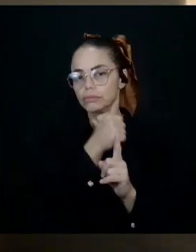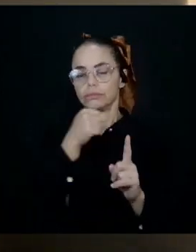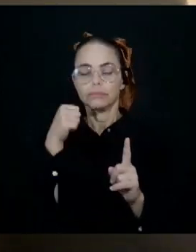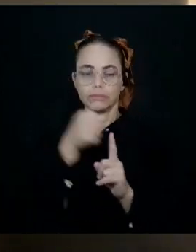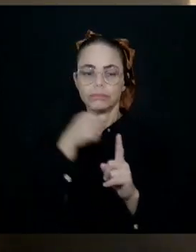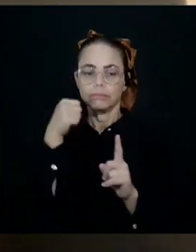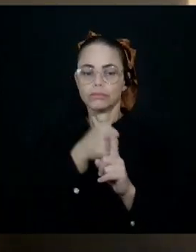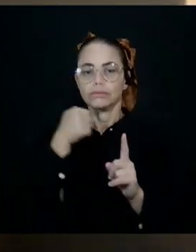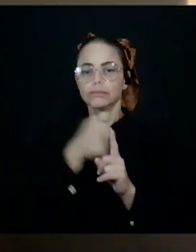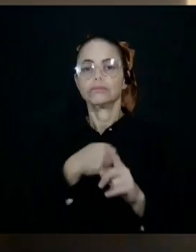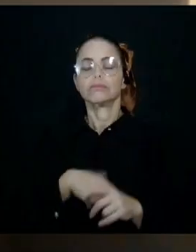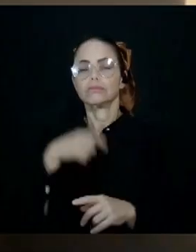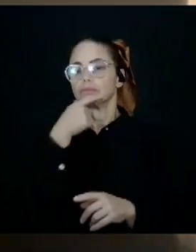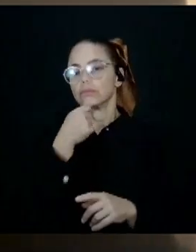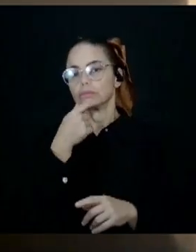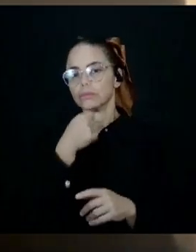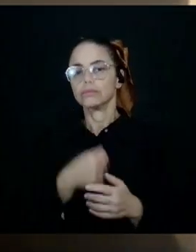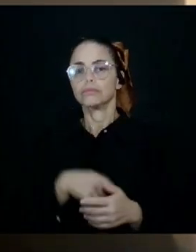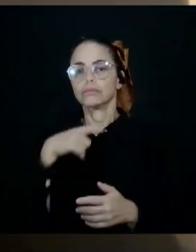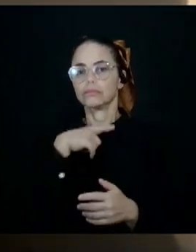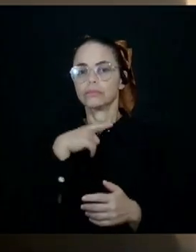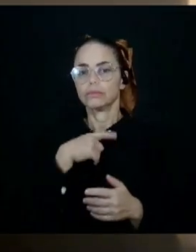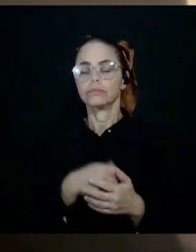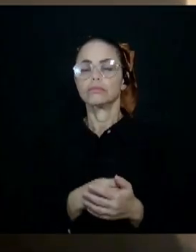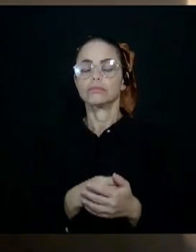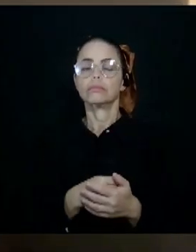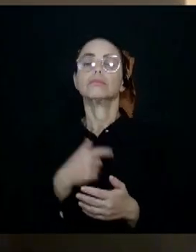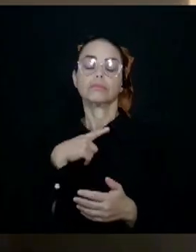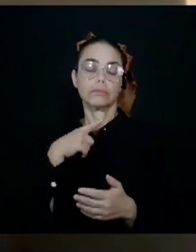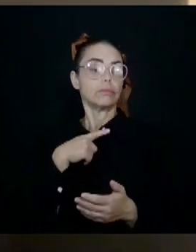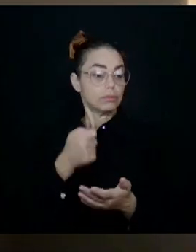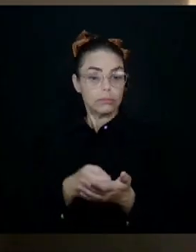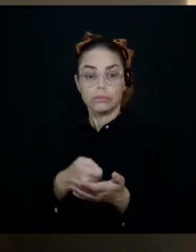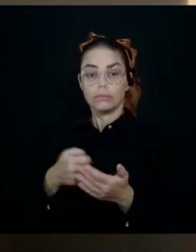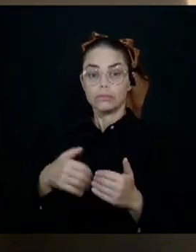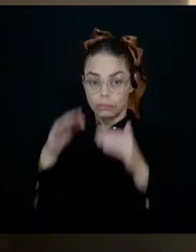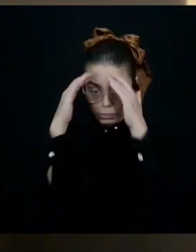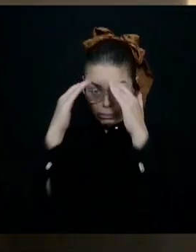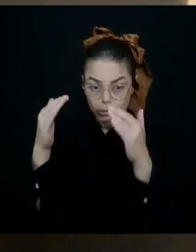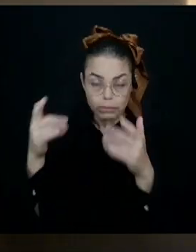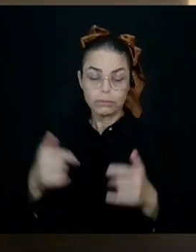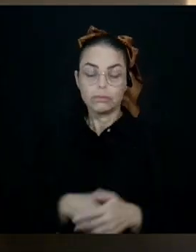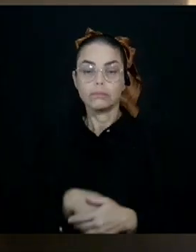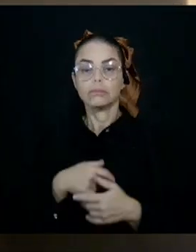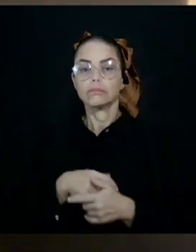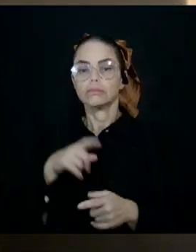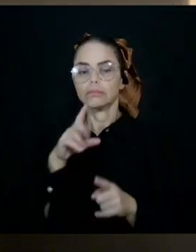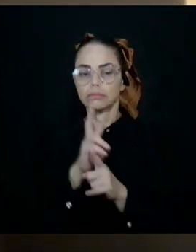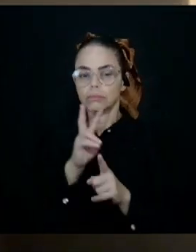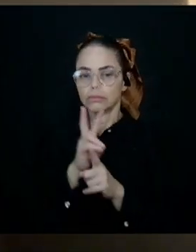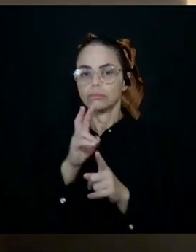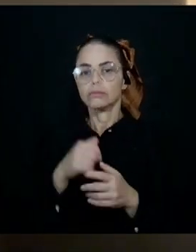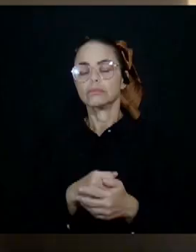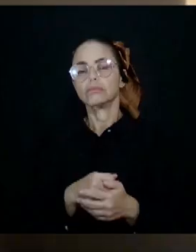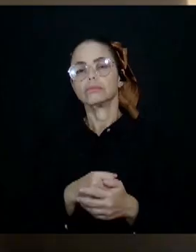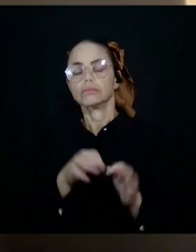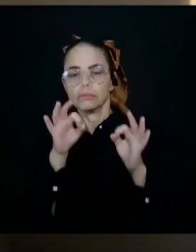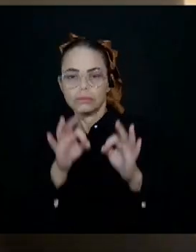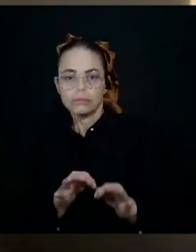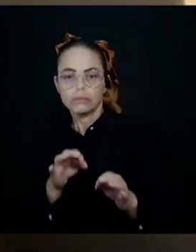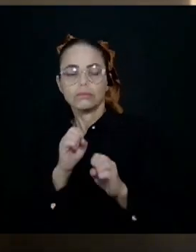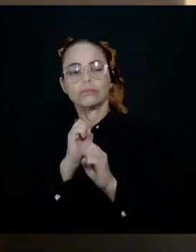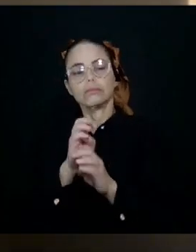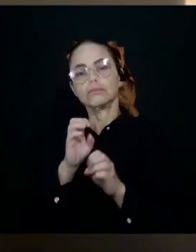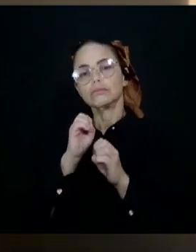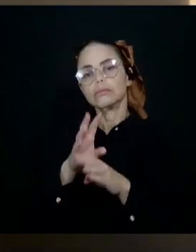tem essa obrigação até de proteger. E também o homem tem o dever de ensinar também aos seus